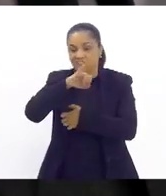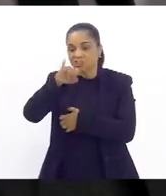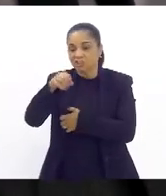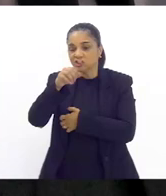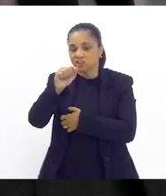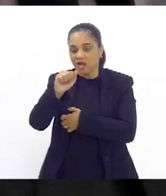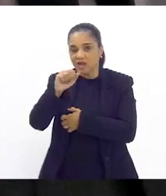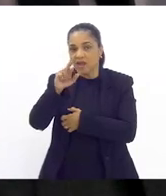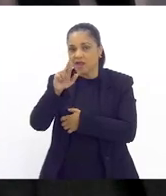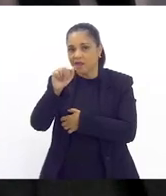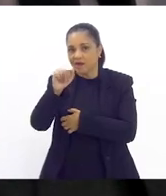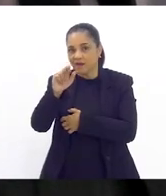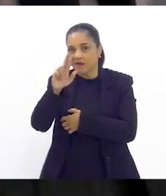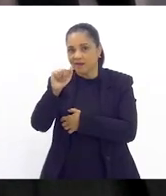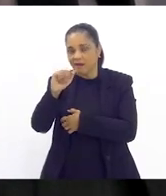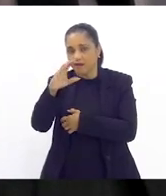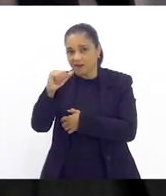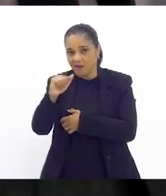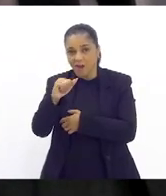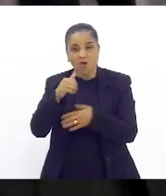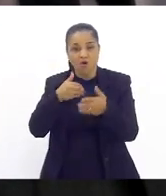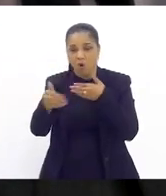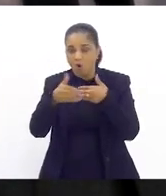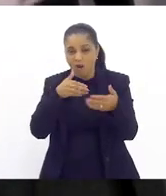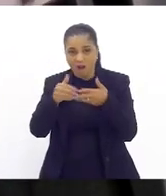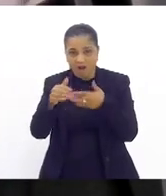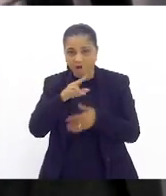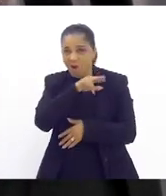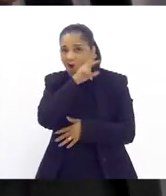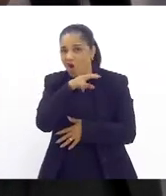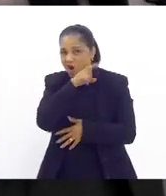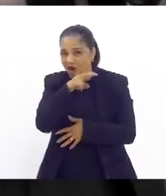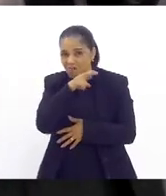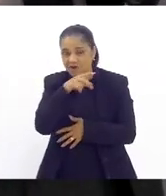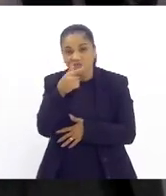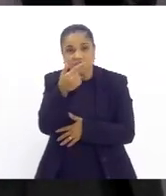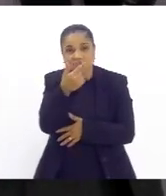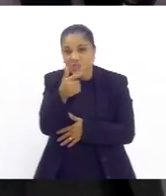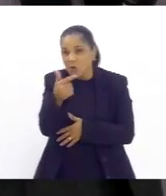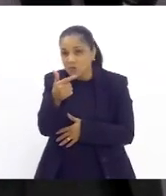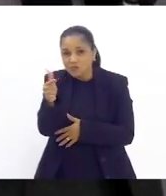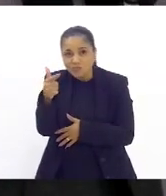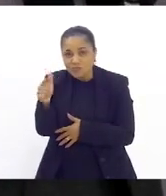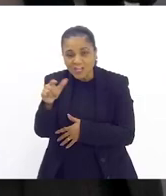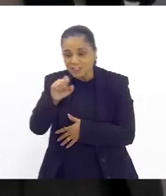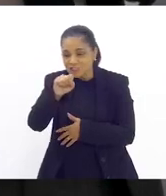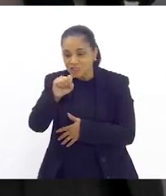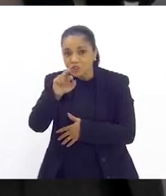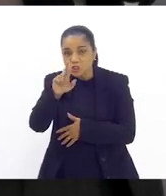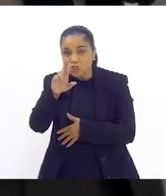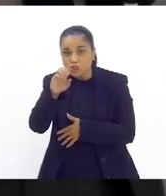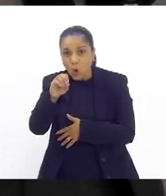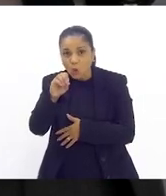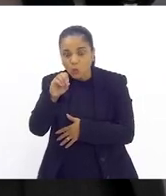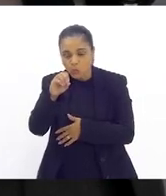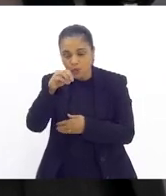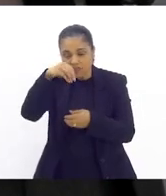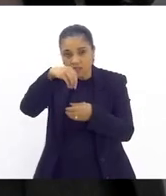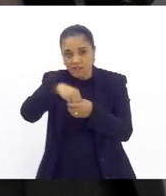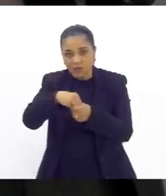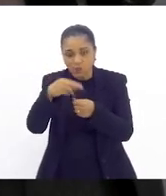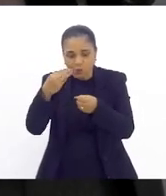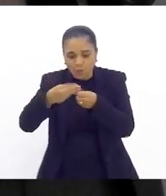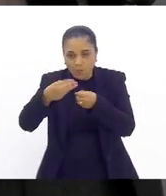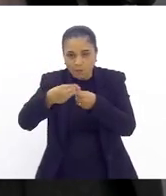qualquer cobra cascavel coral Não Tem soro antiofídico no Município de